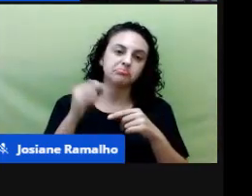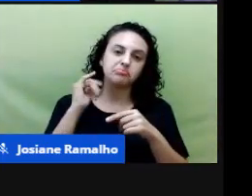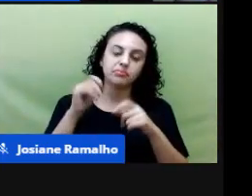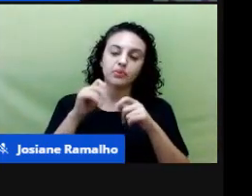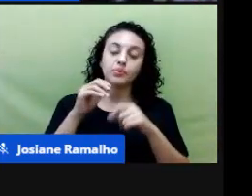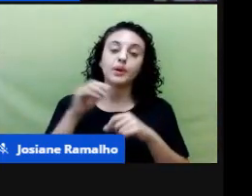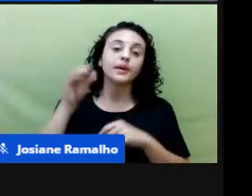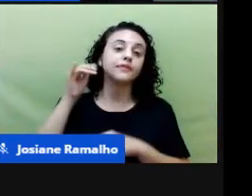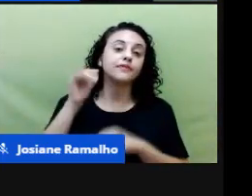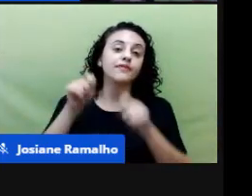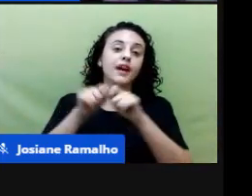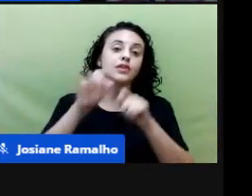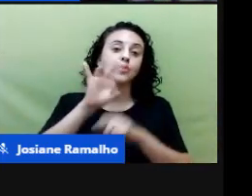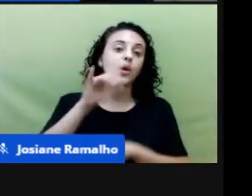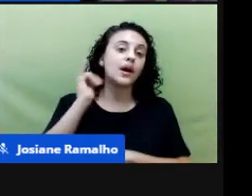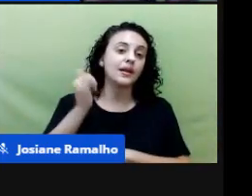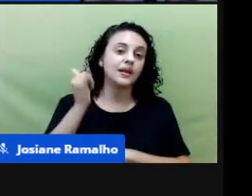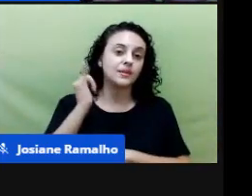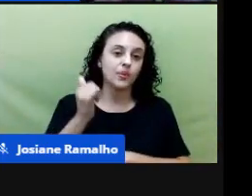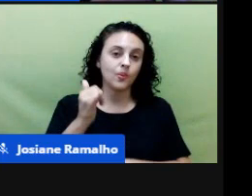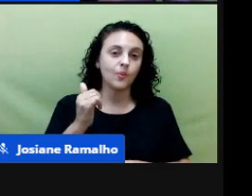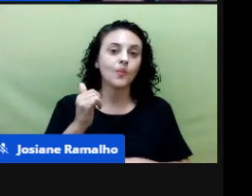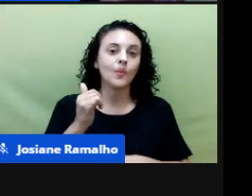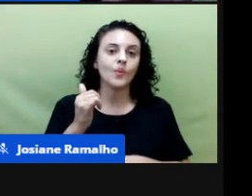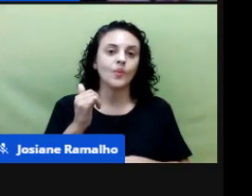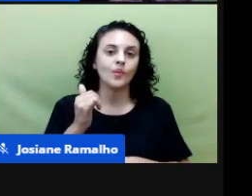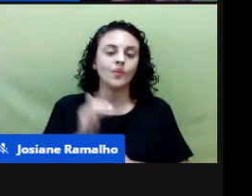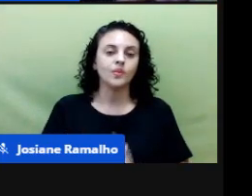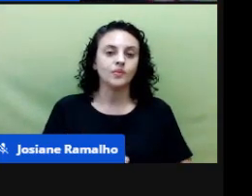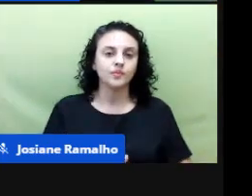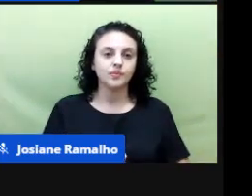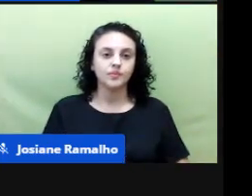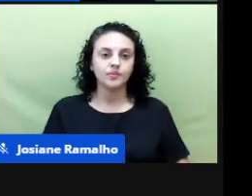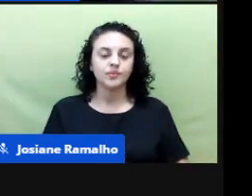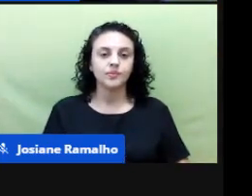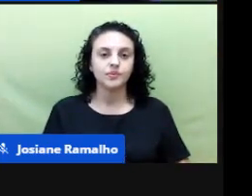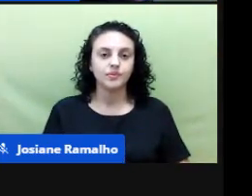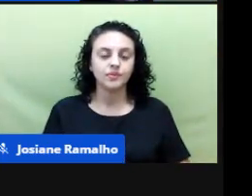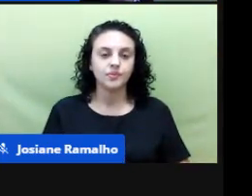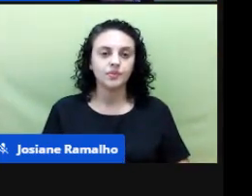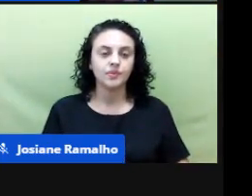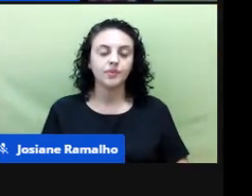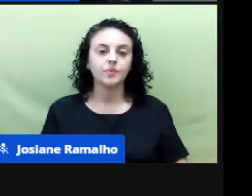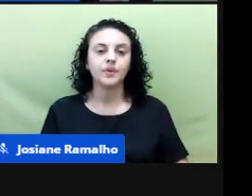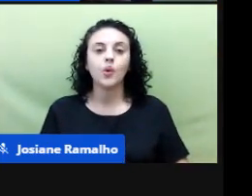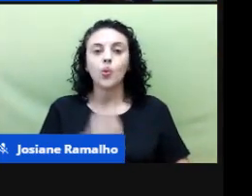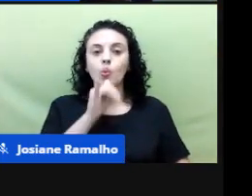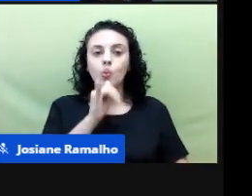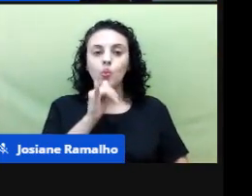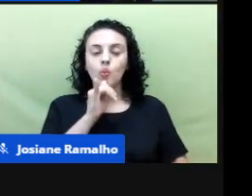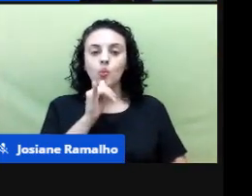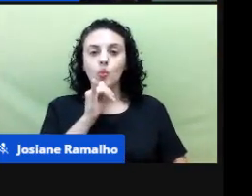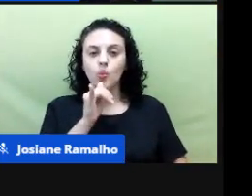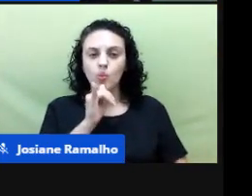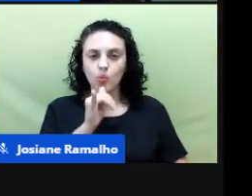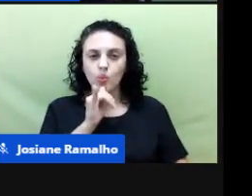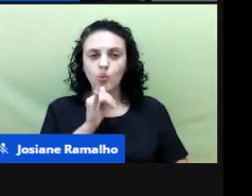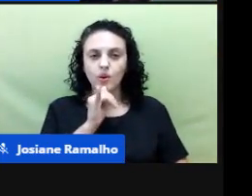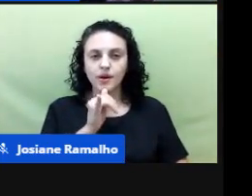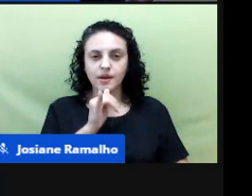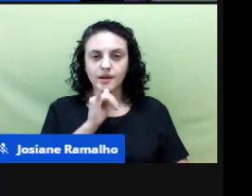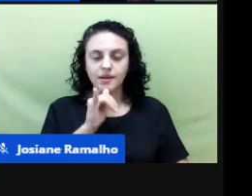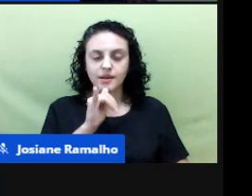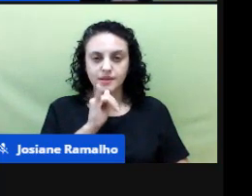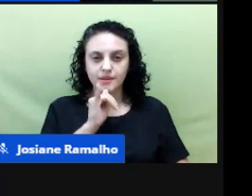aquela roupagem científica em cima da realidade. Então, um exemplo bem clássico que a gente tem aqui,